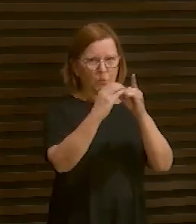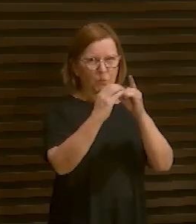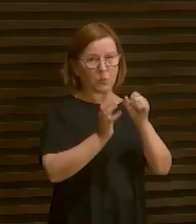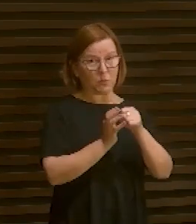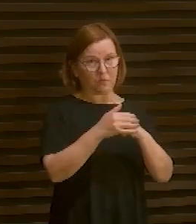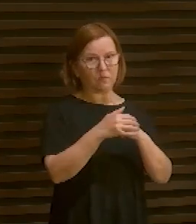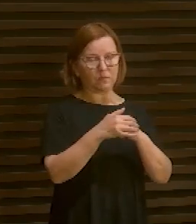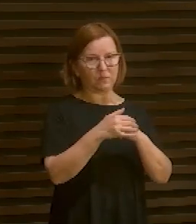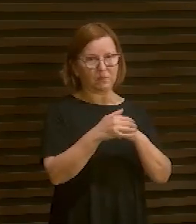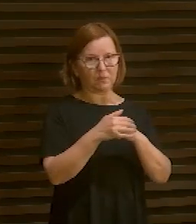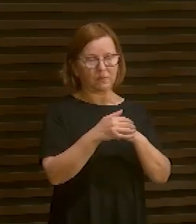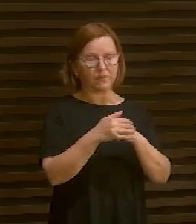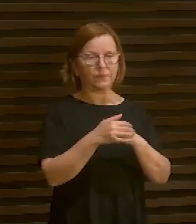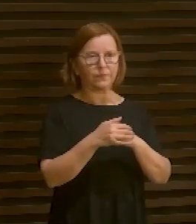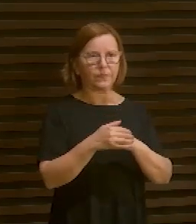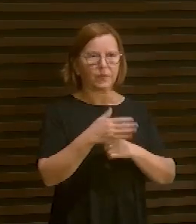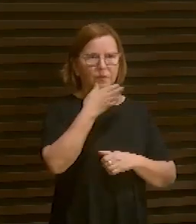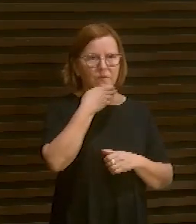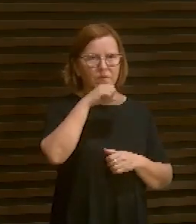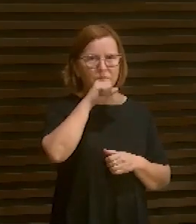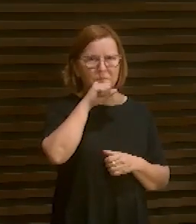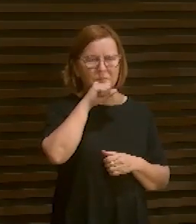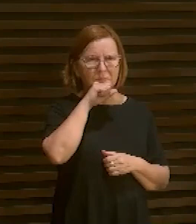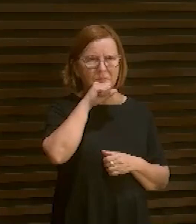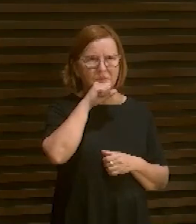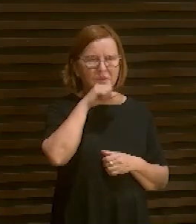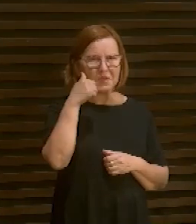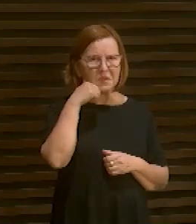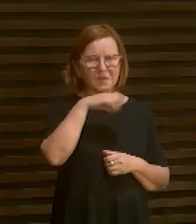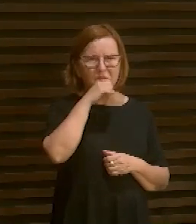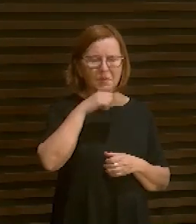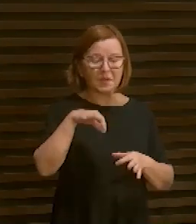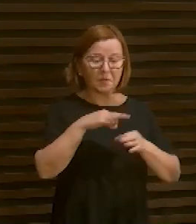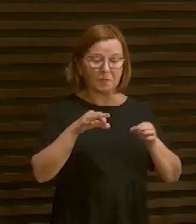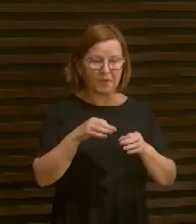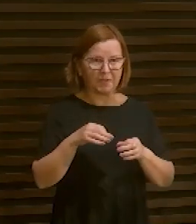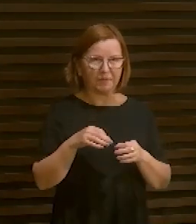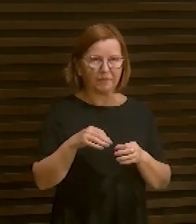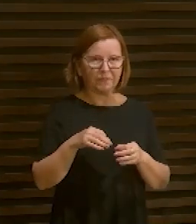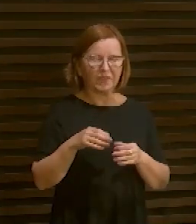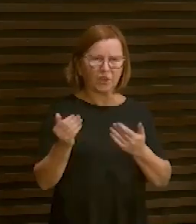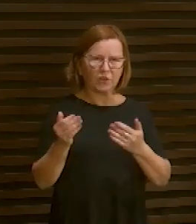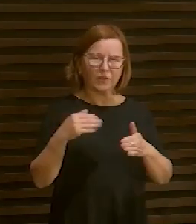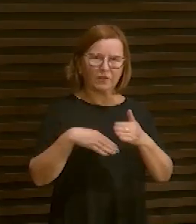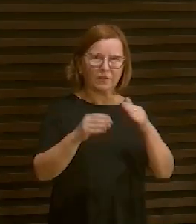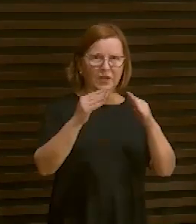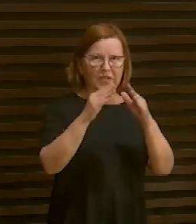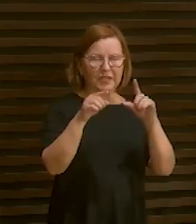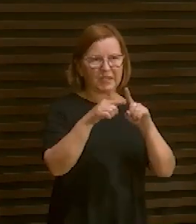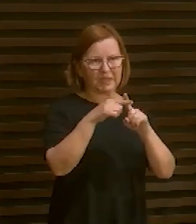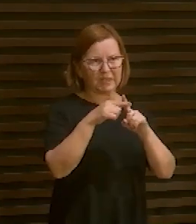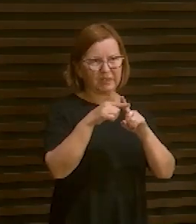escondido. Os pais ficaram nas suas casas preparando, e eles foram para a igreja que